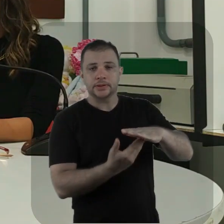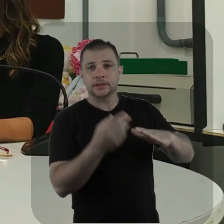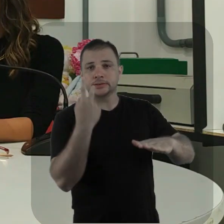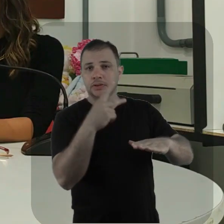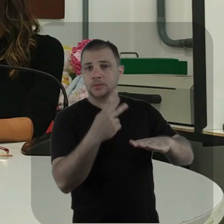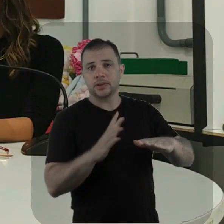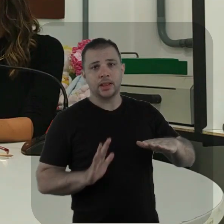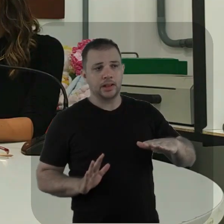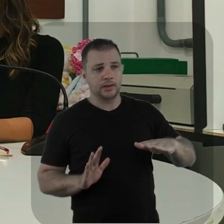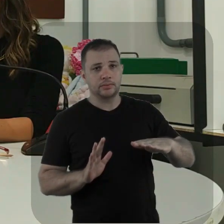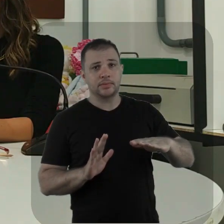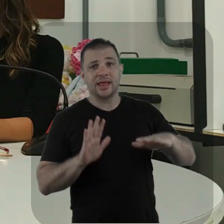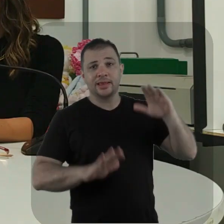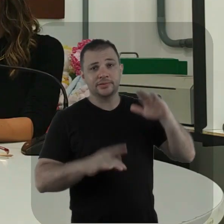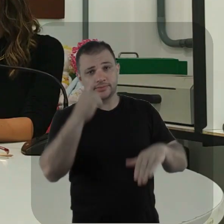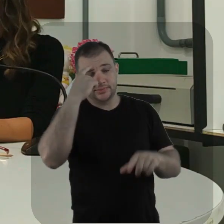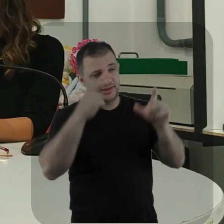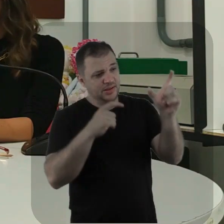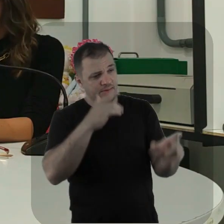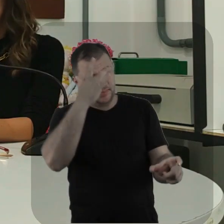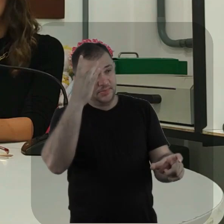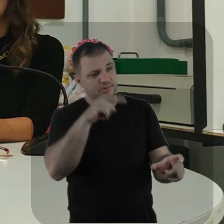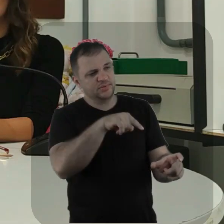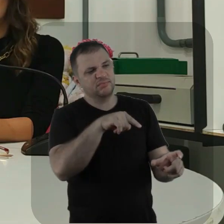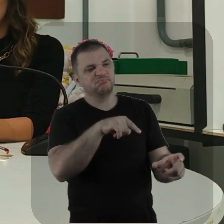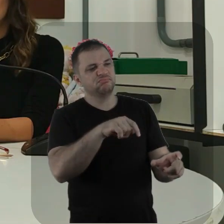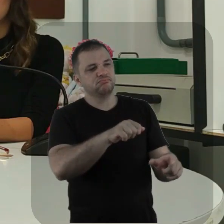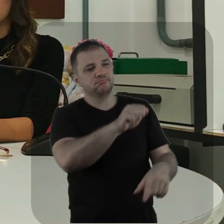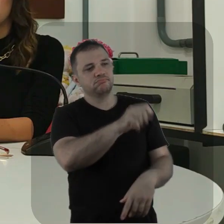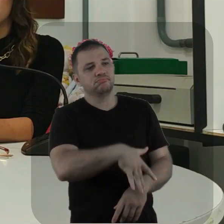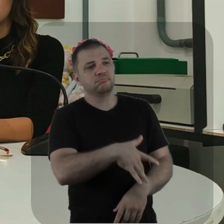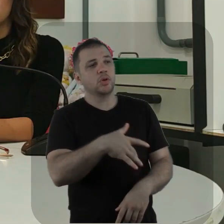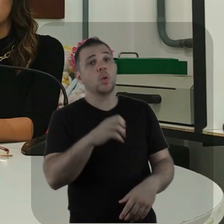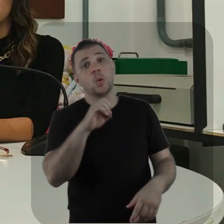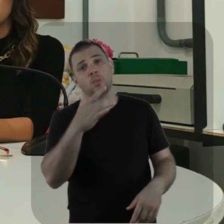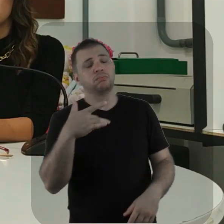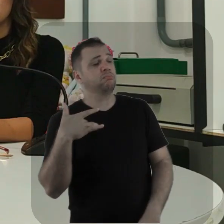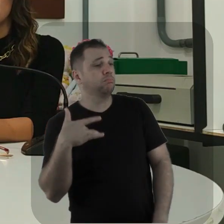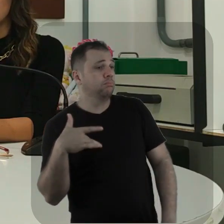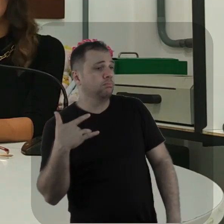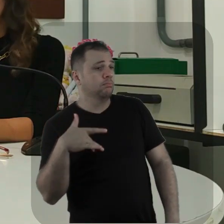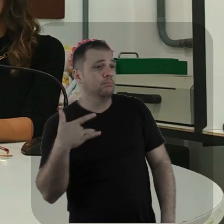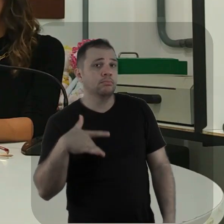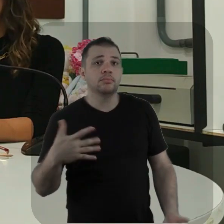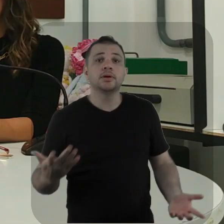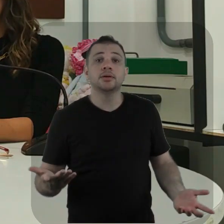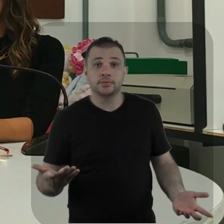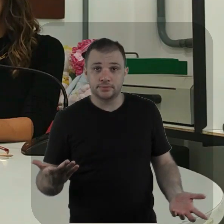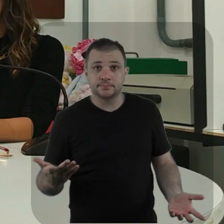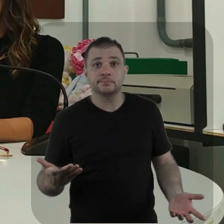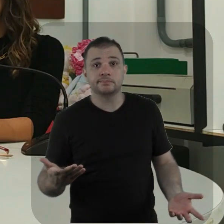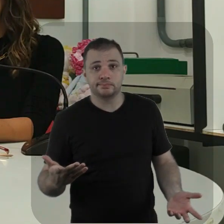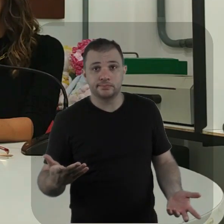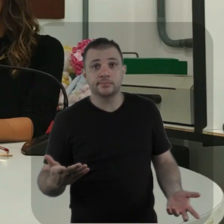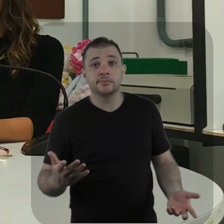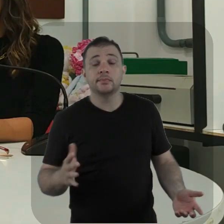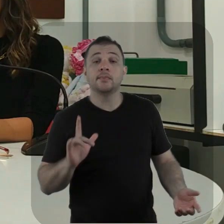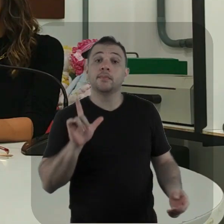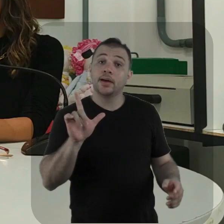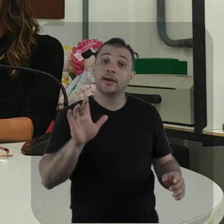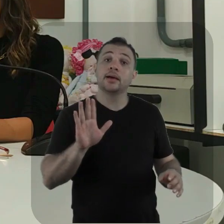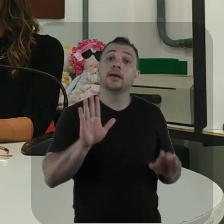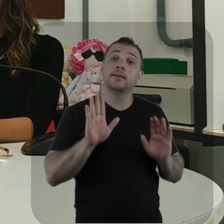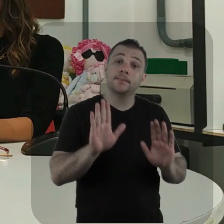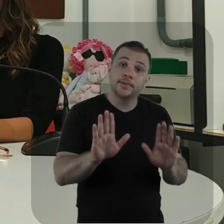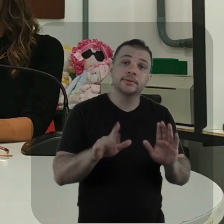vendo a pessoa com aquele olhar de inferioridade, de pena, e o quanto é também fundamental,